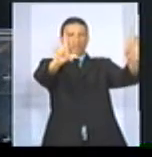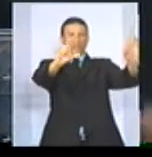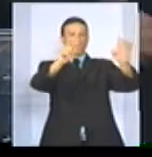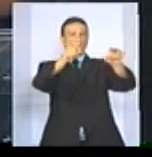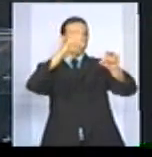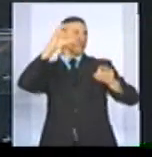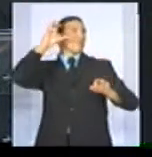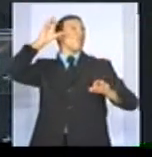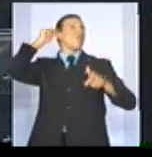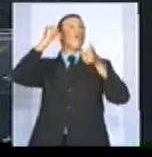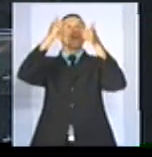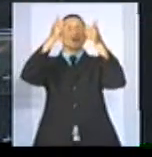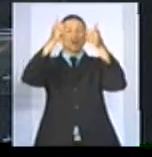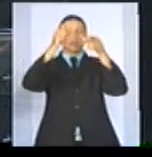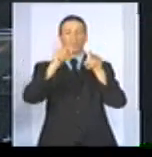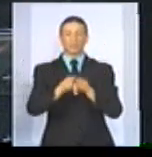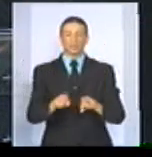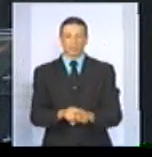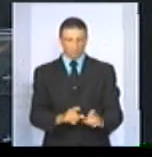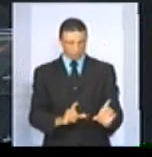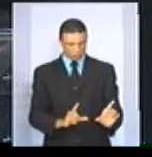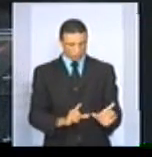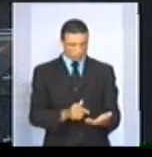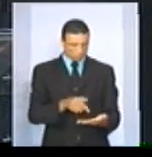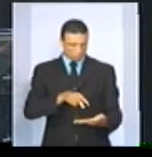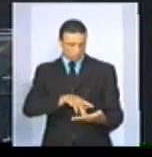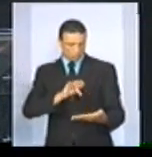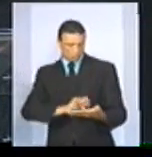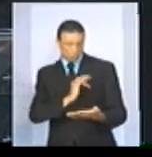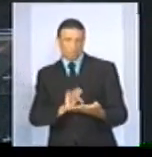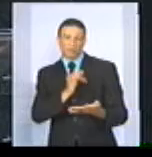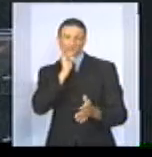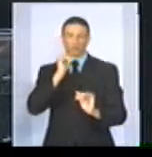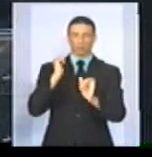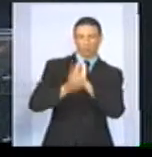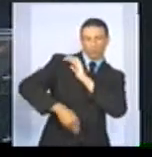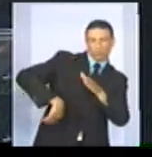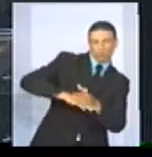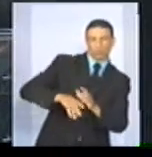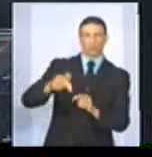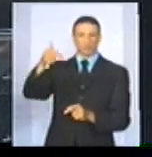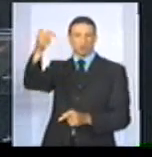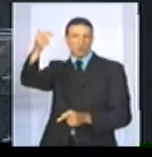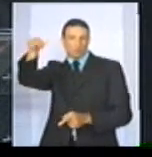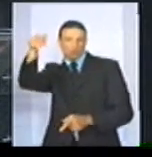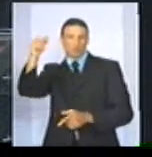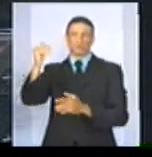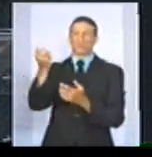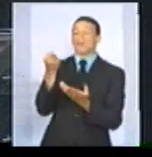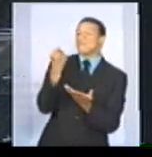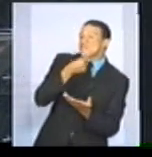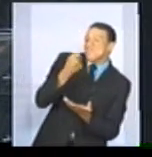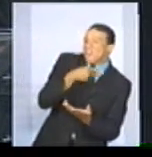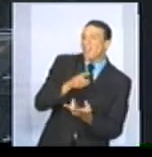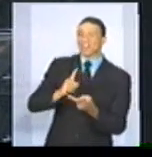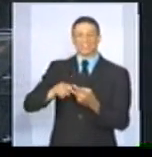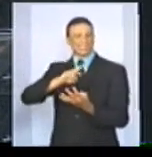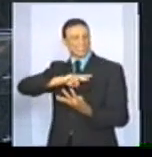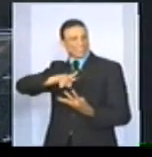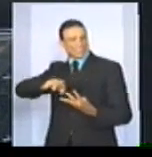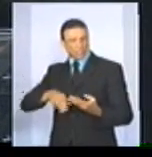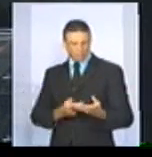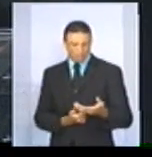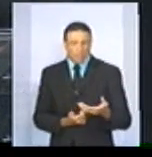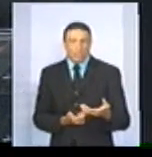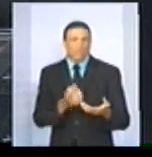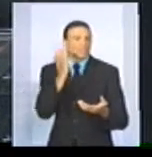grande, mas tendo um pouco mais de informação, seja sobre o futebol, sobre a novela, sobre o programa de humor, na sua mão, no seu